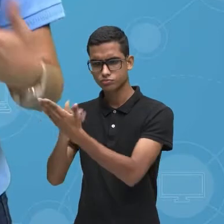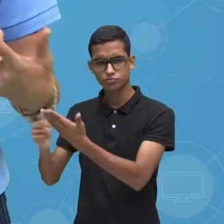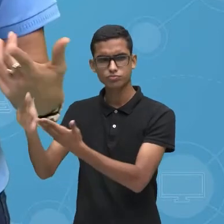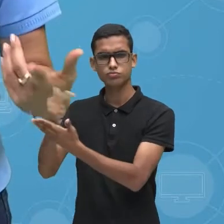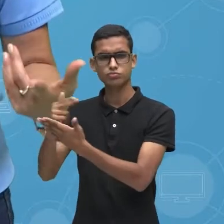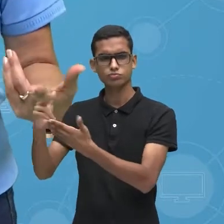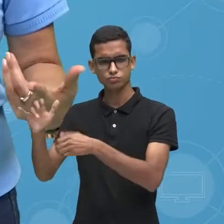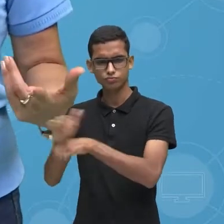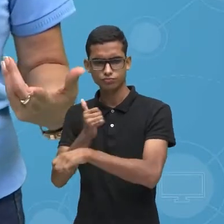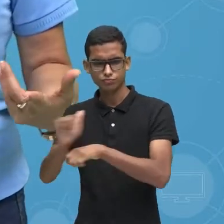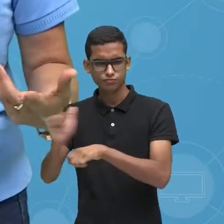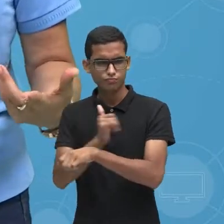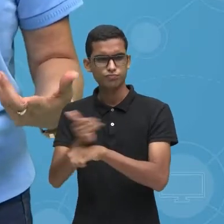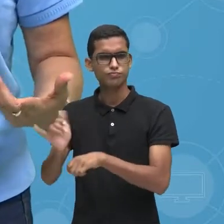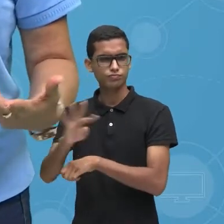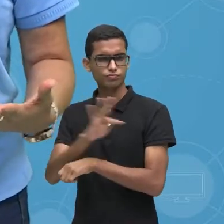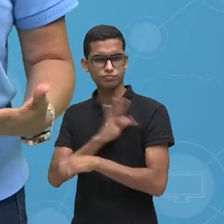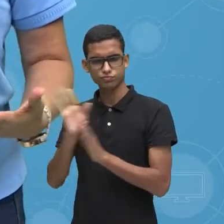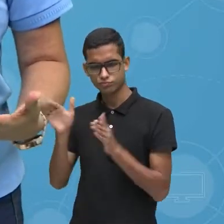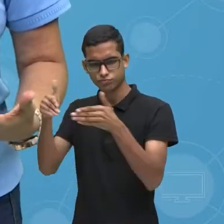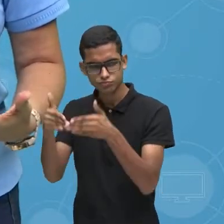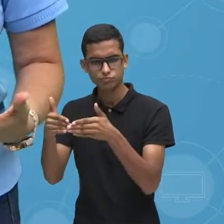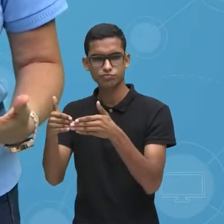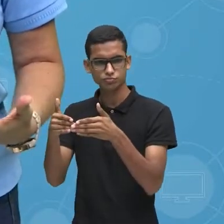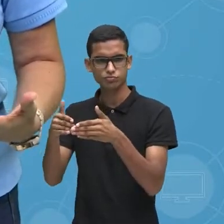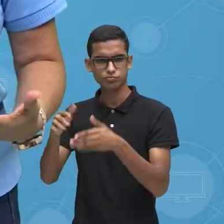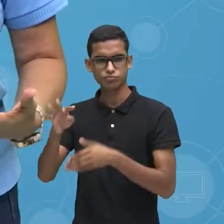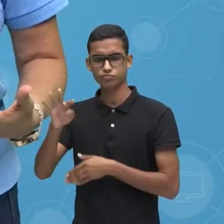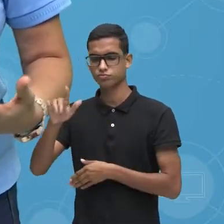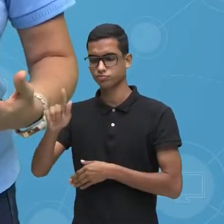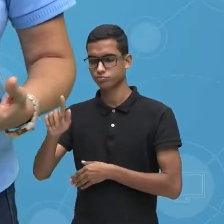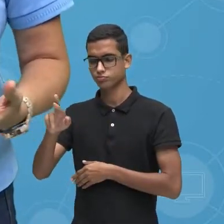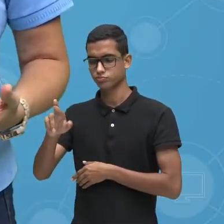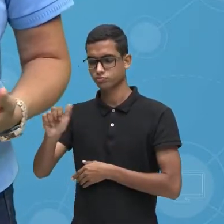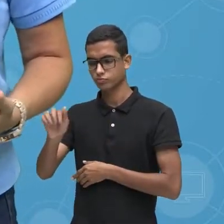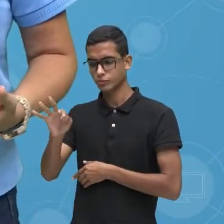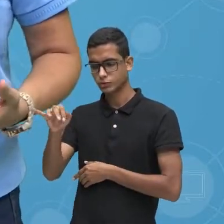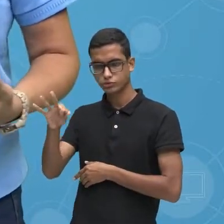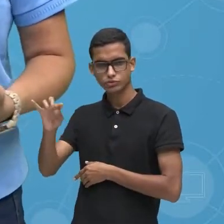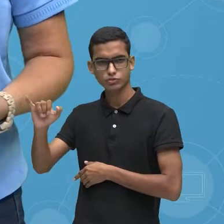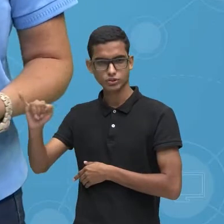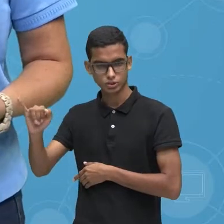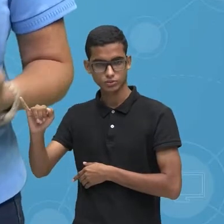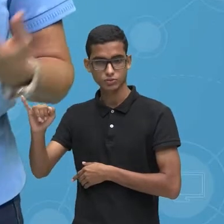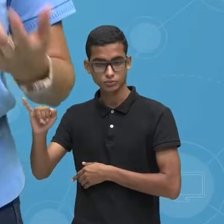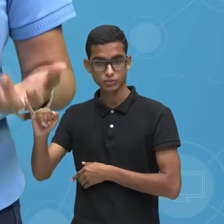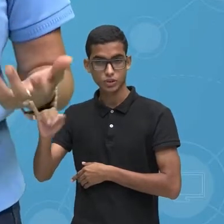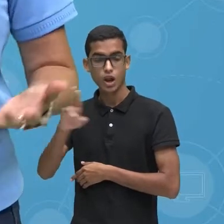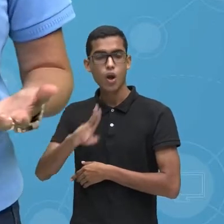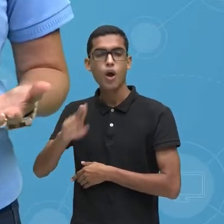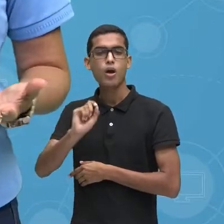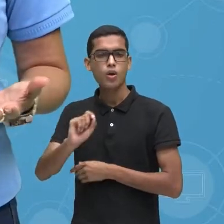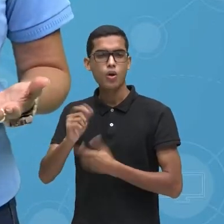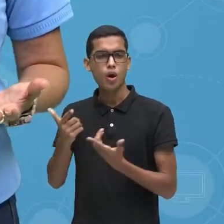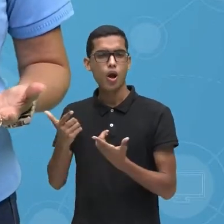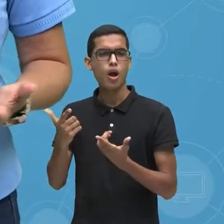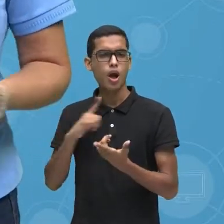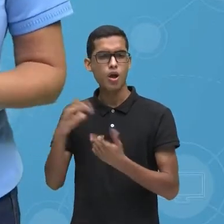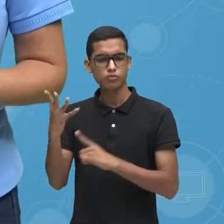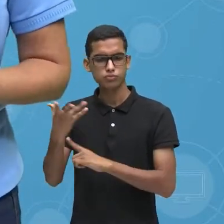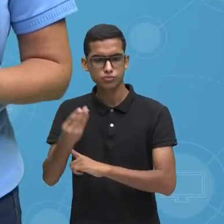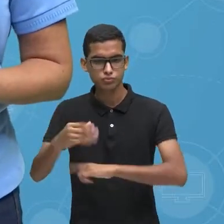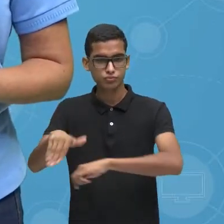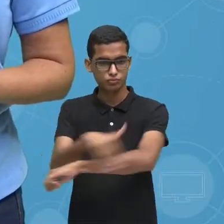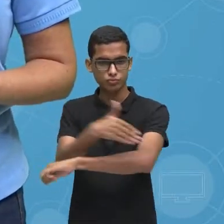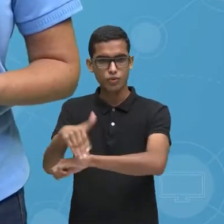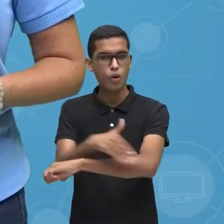já ouviram falar no grafite. Então, é uma arte urbana em que os artistas eles utilizam o muro das grandes cidades para